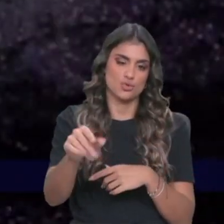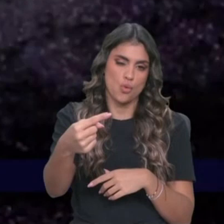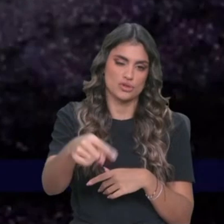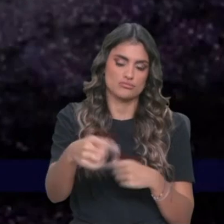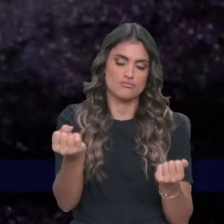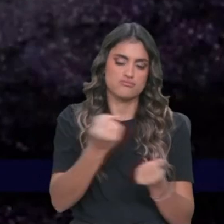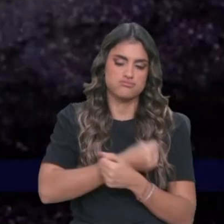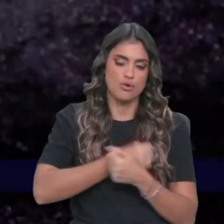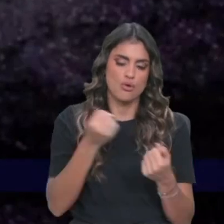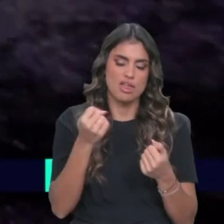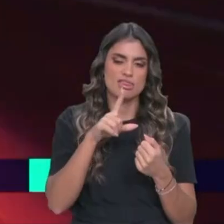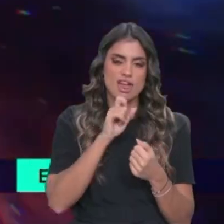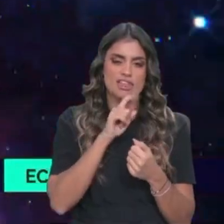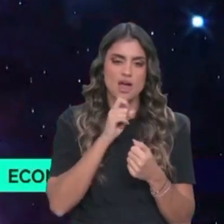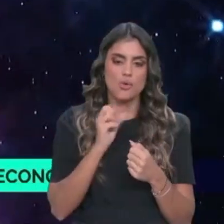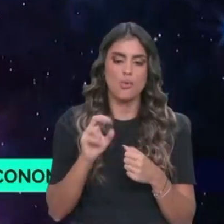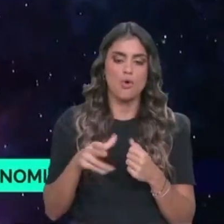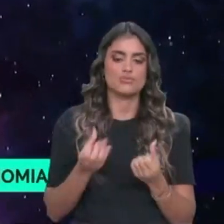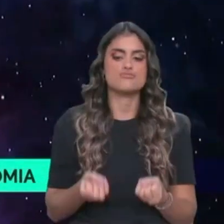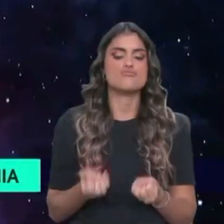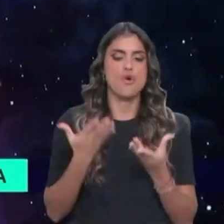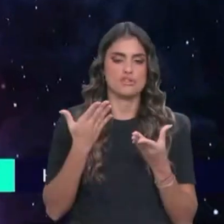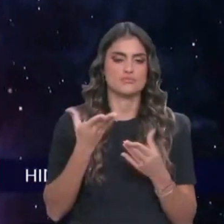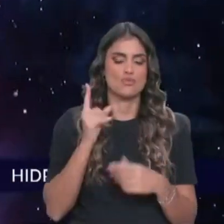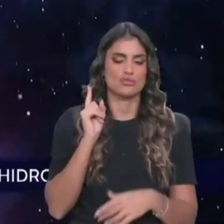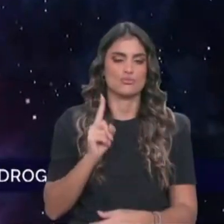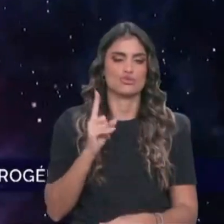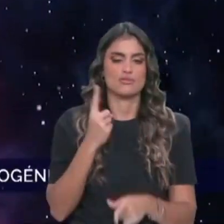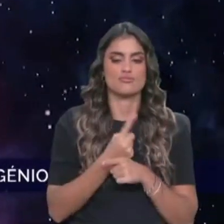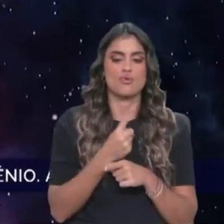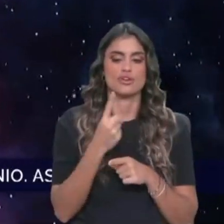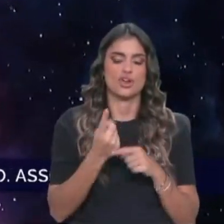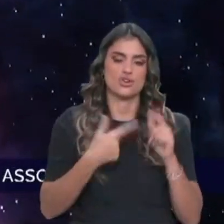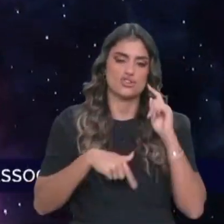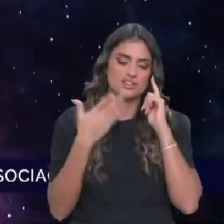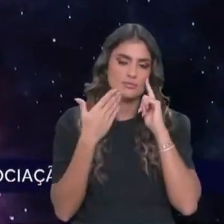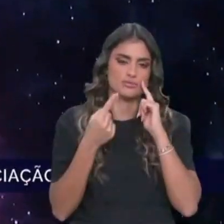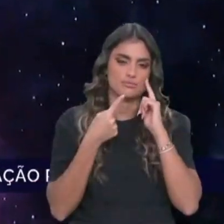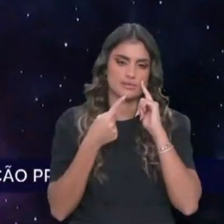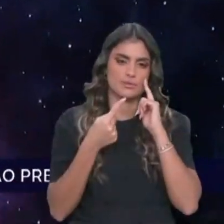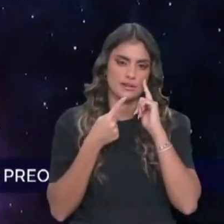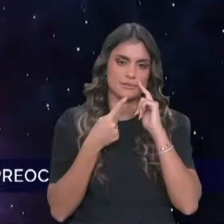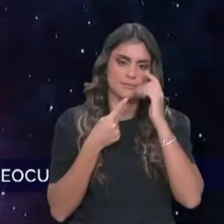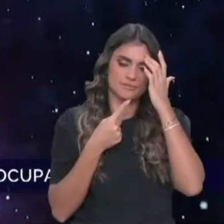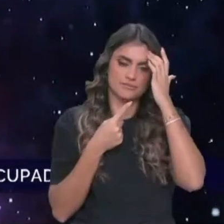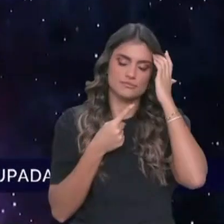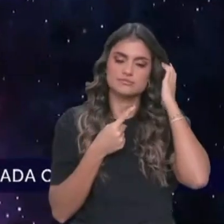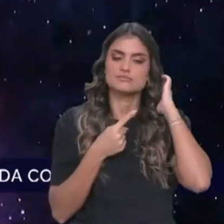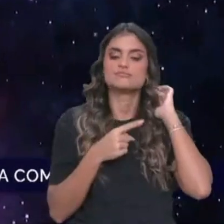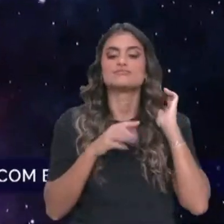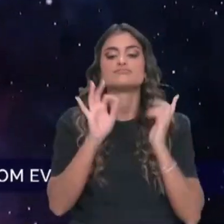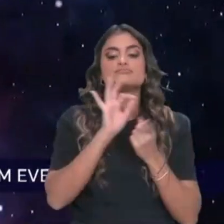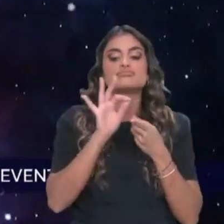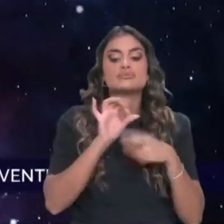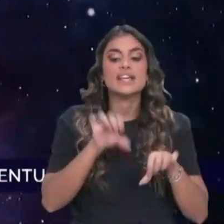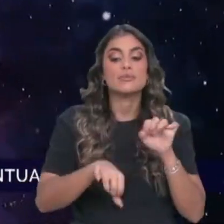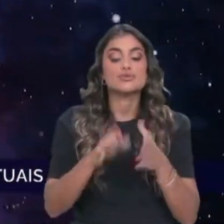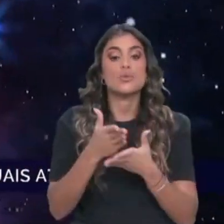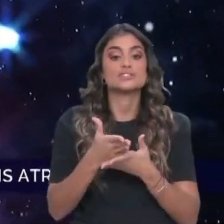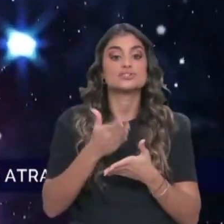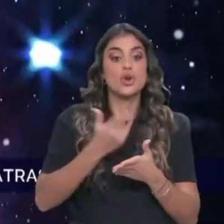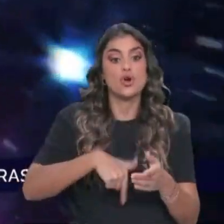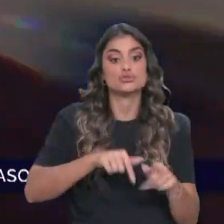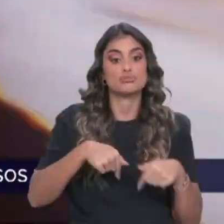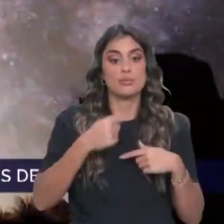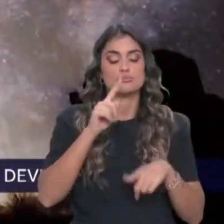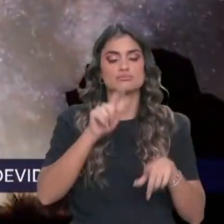explodir, consegue sintetizar ouro. Isto é muito importante porque nós tentamos perceber, obviamente, onde é que vêm os elementos químicos que fazem parte. Não só nós próprios, os